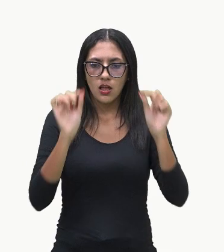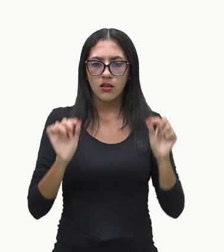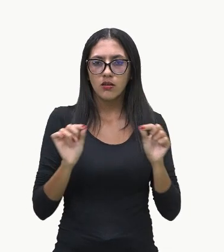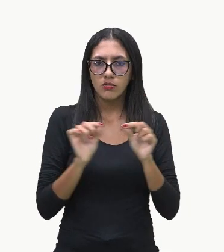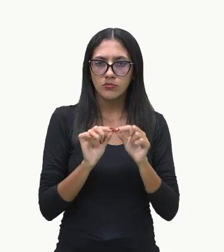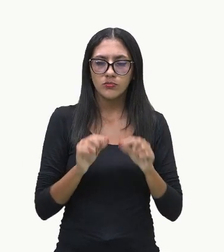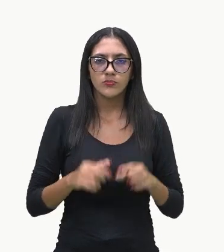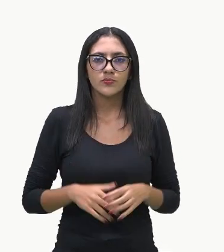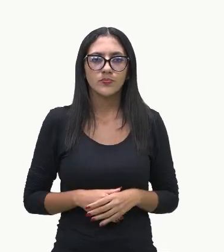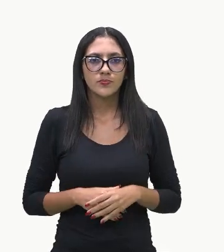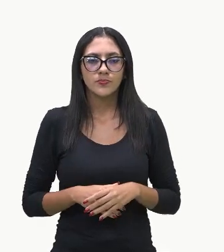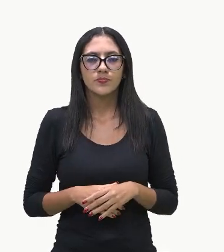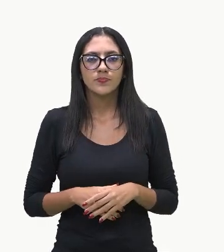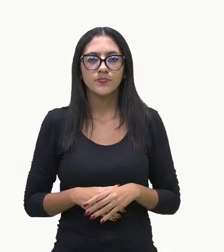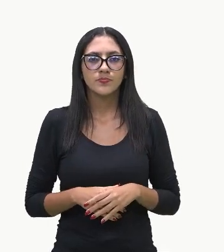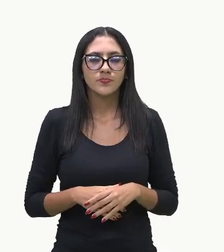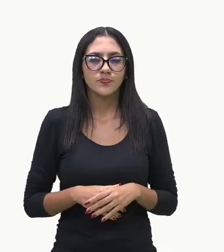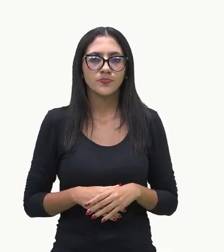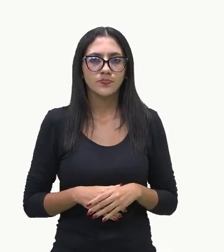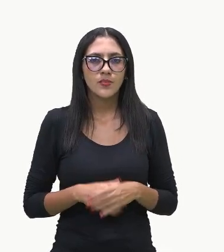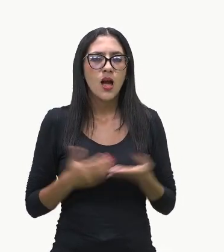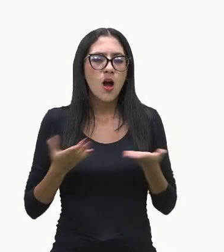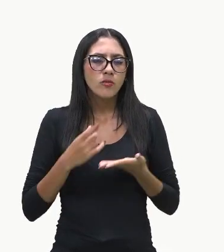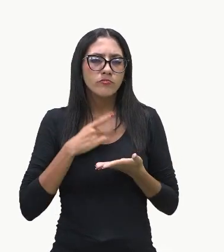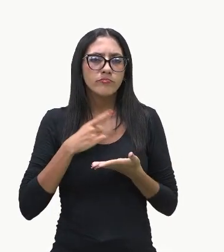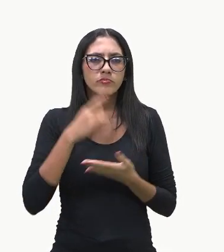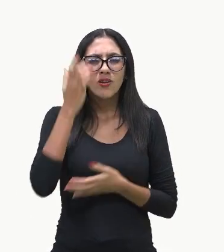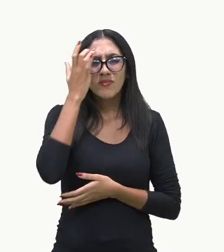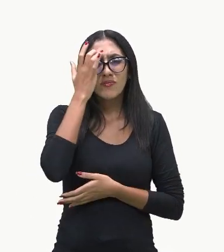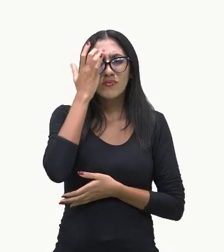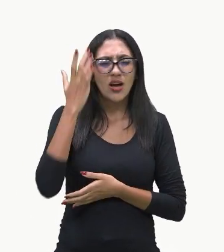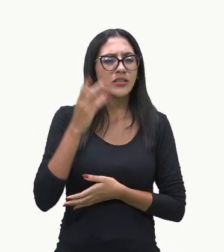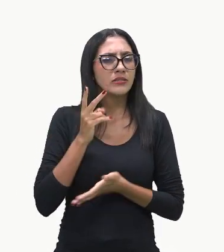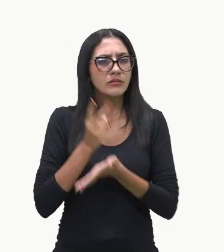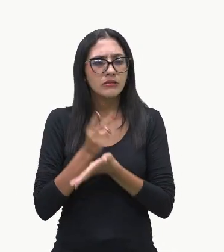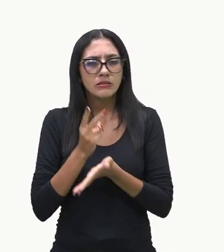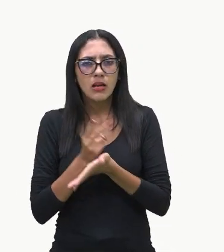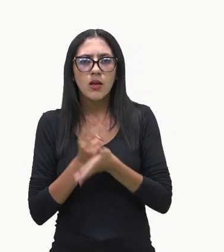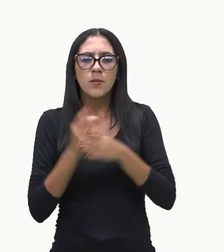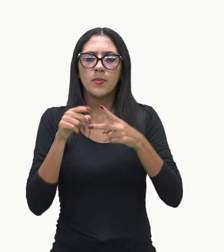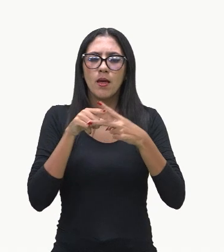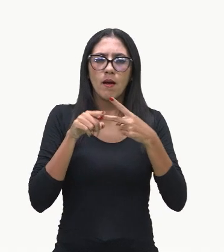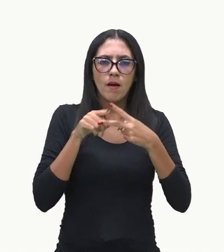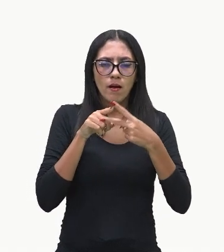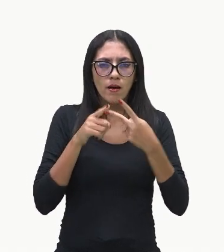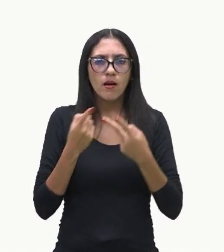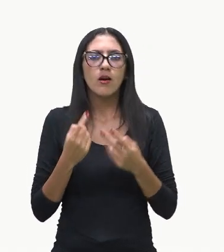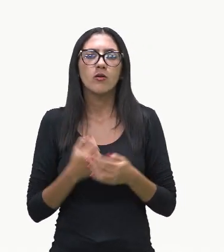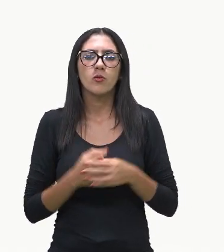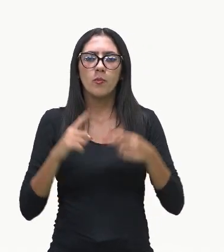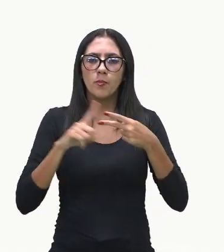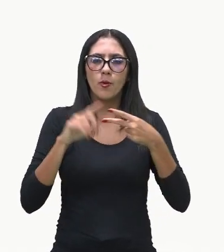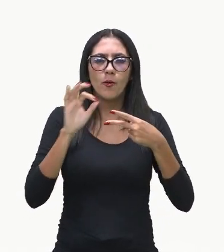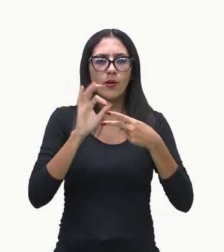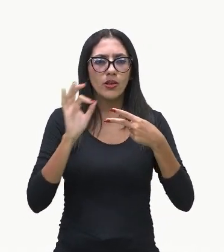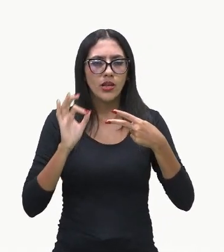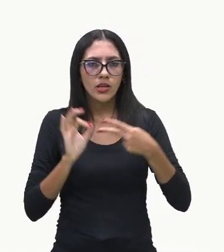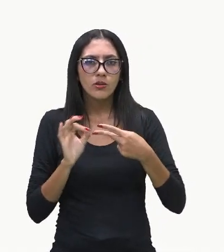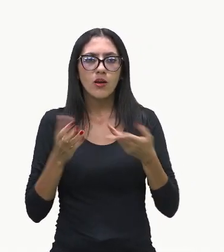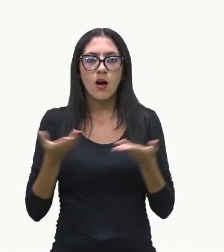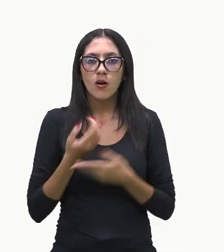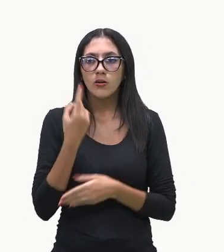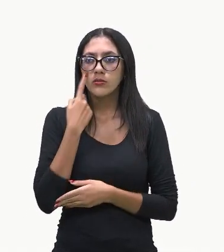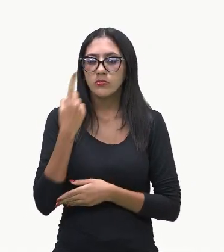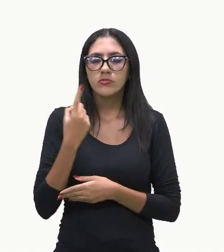claro para você, porque a gente está falando de tanto ângulo interno, de tanto polígono, para ficar mais claro para você, vamos ver